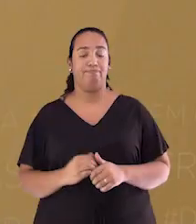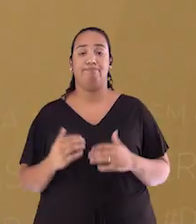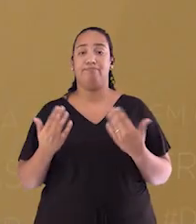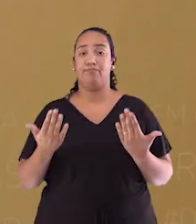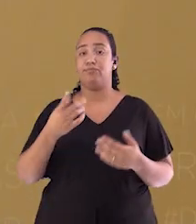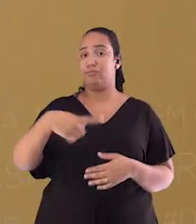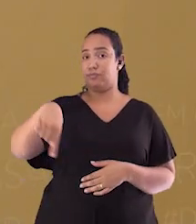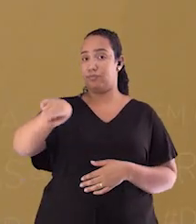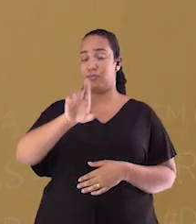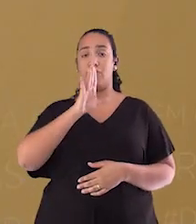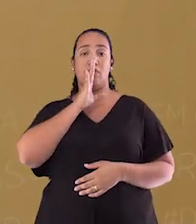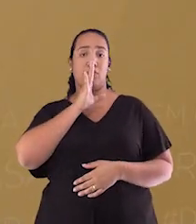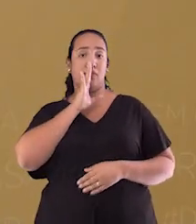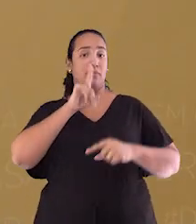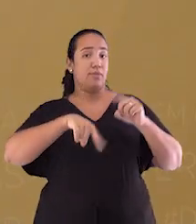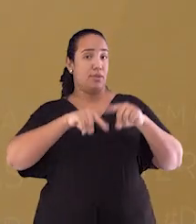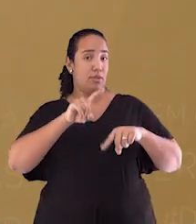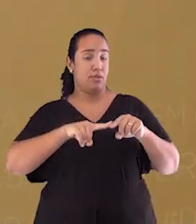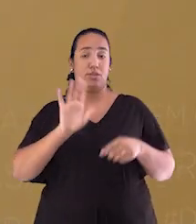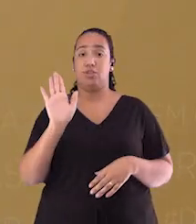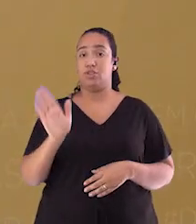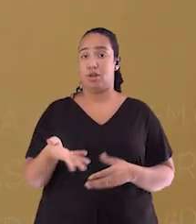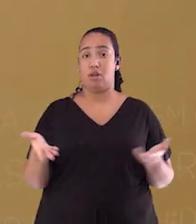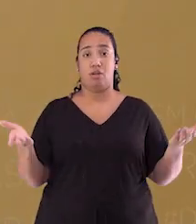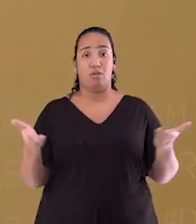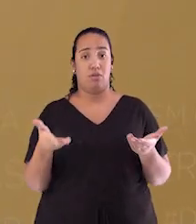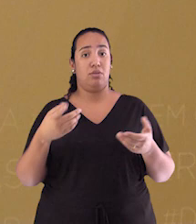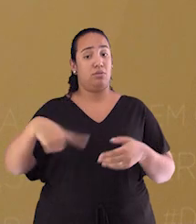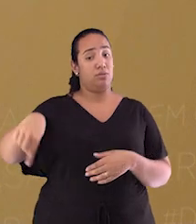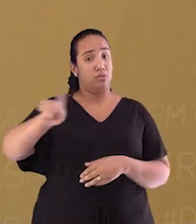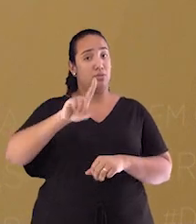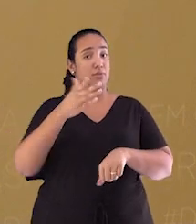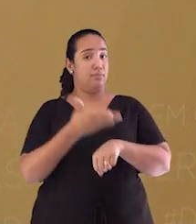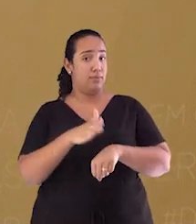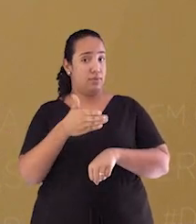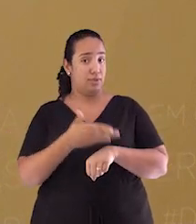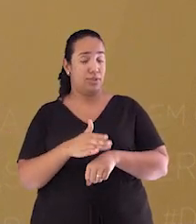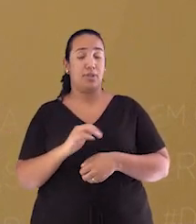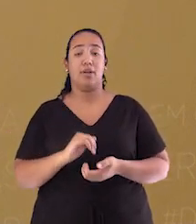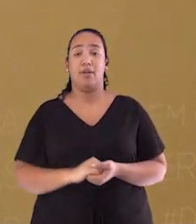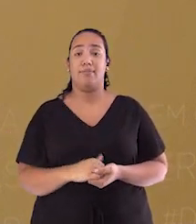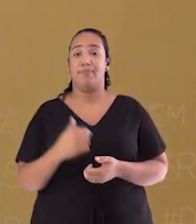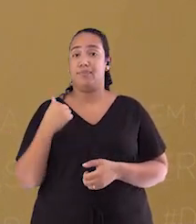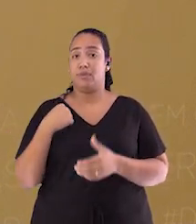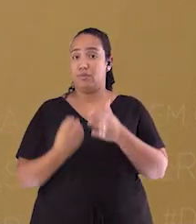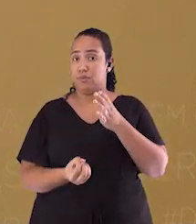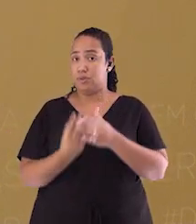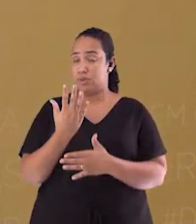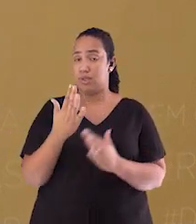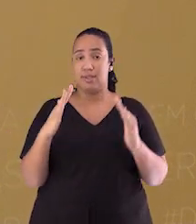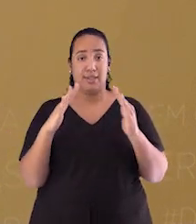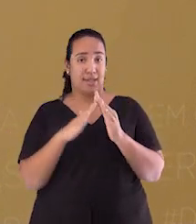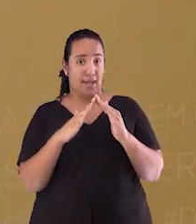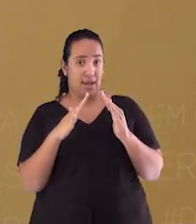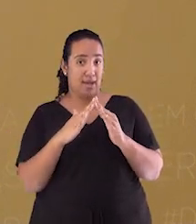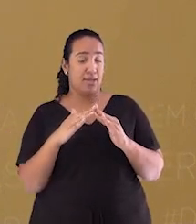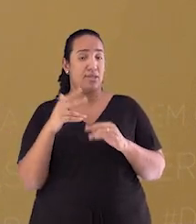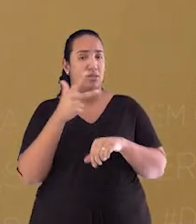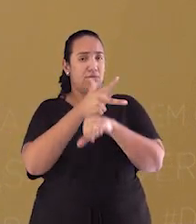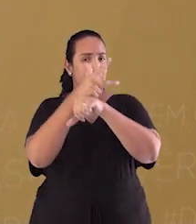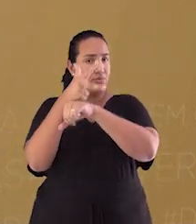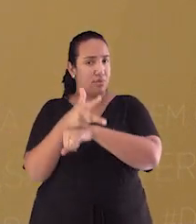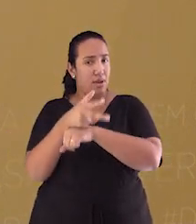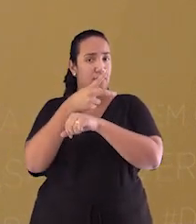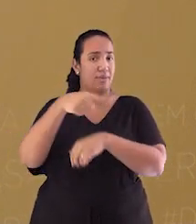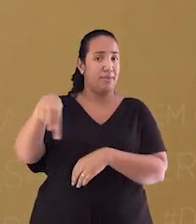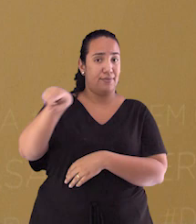Já conhecemos os materiais. Agora vamos pôr a mão na massa. Eu fiz a minha composteira em casa e gravei o passo